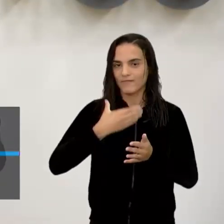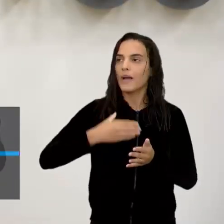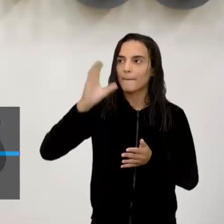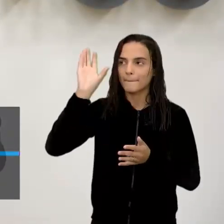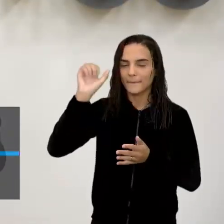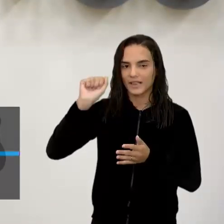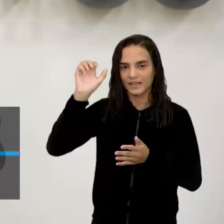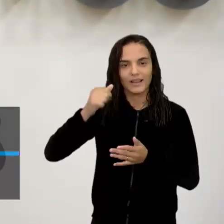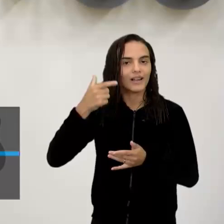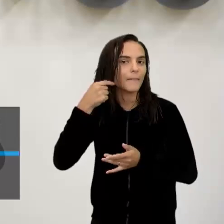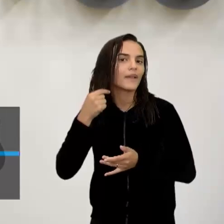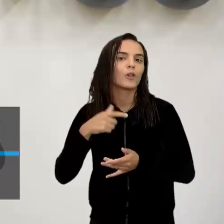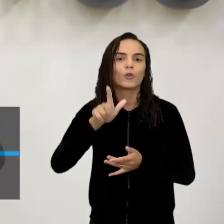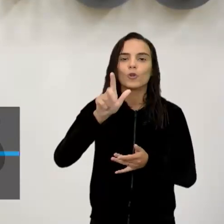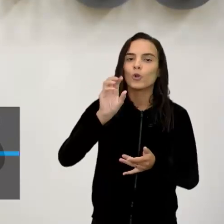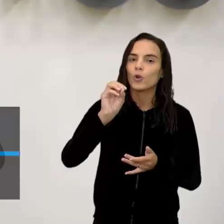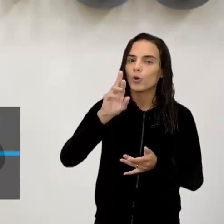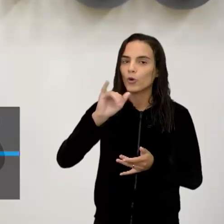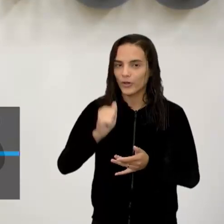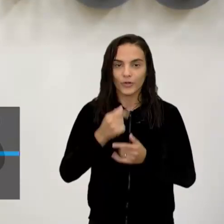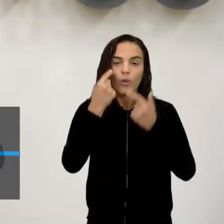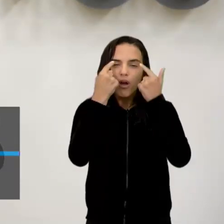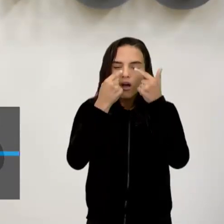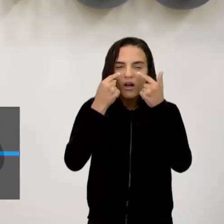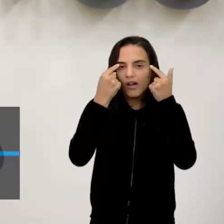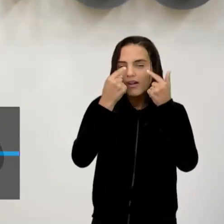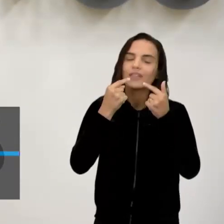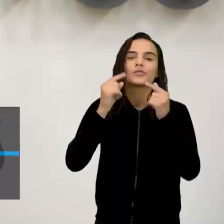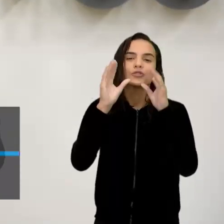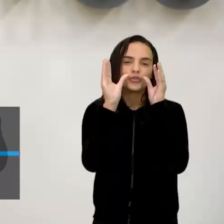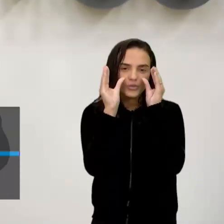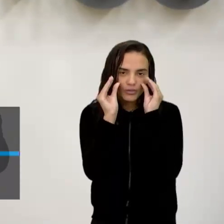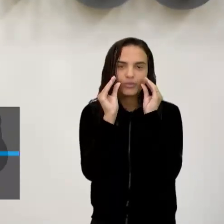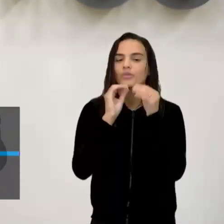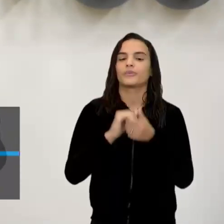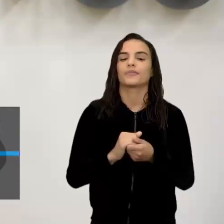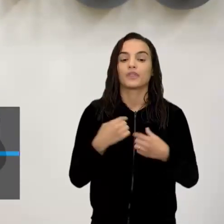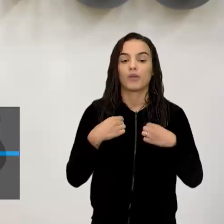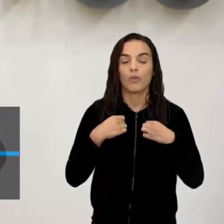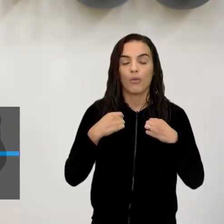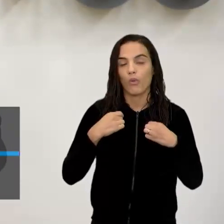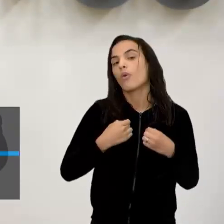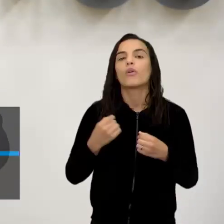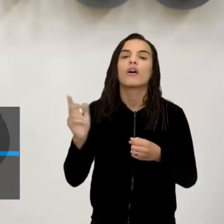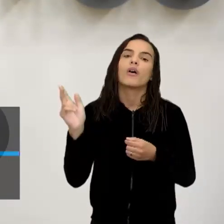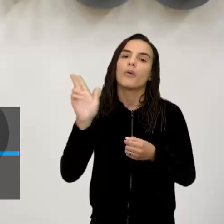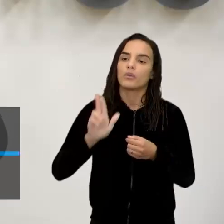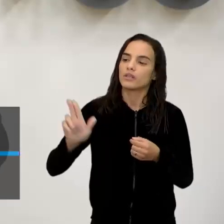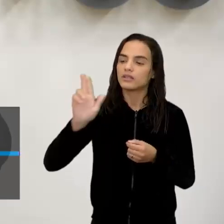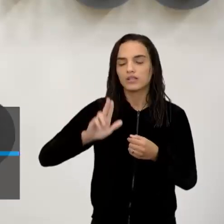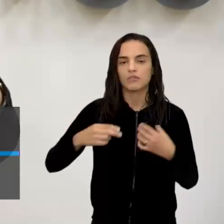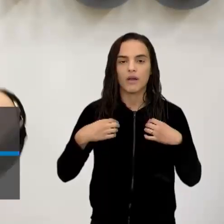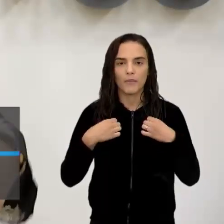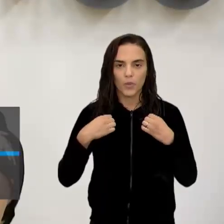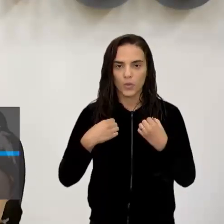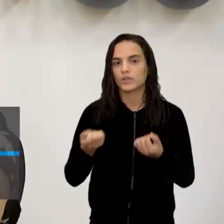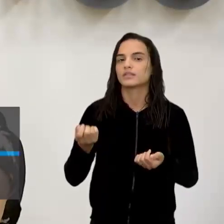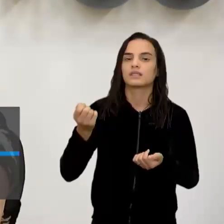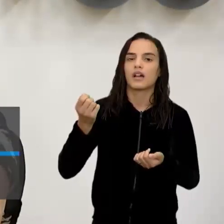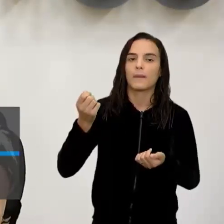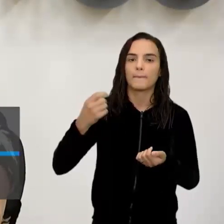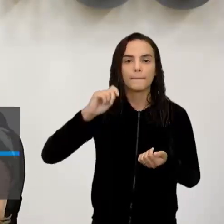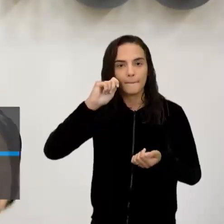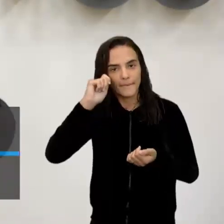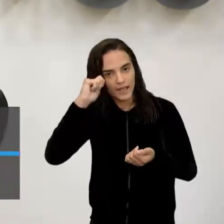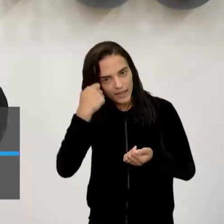cabelo loiro, olhos castanhos escuros. Hoje estou usando uma camisa preta com umas flores